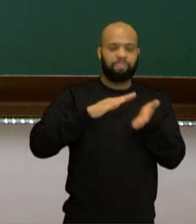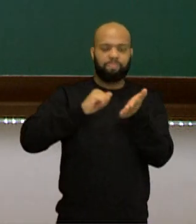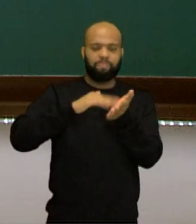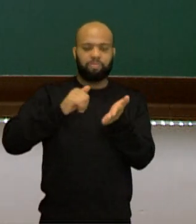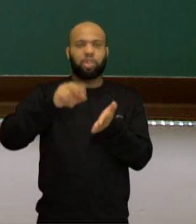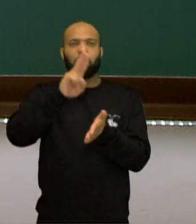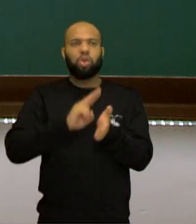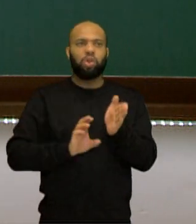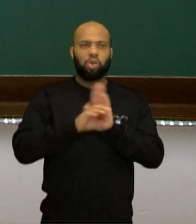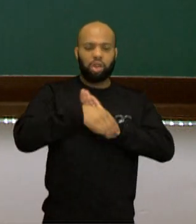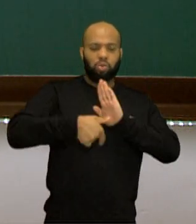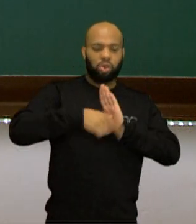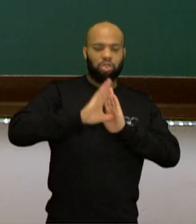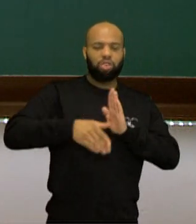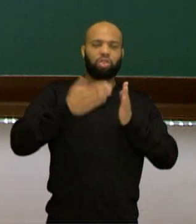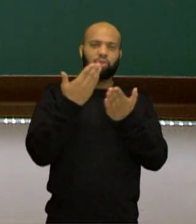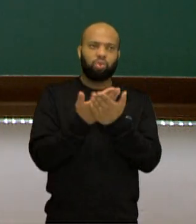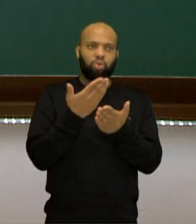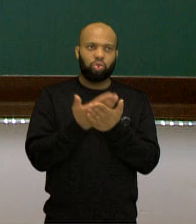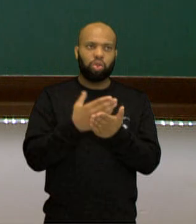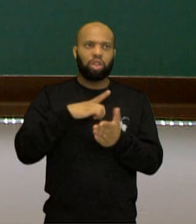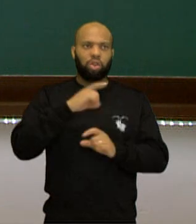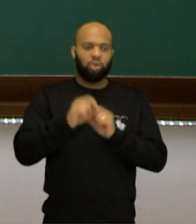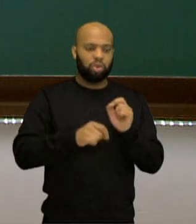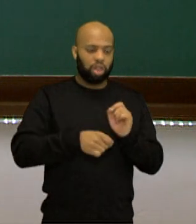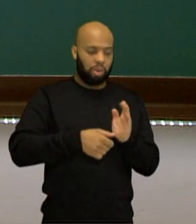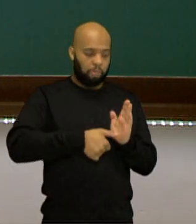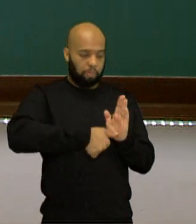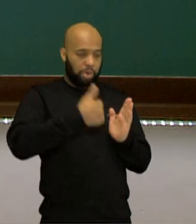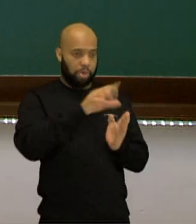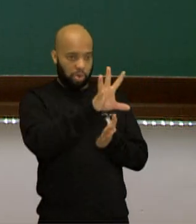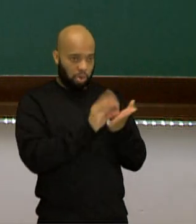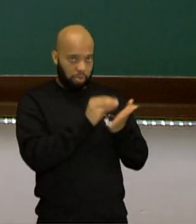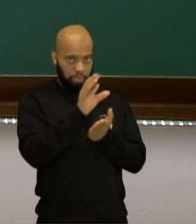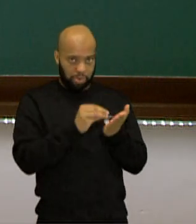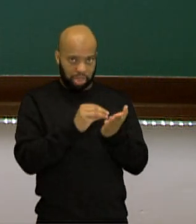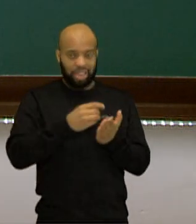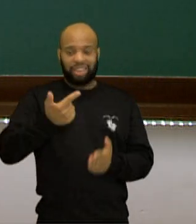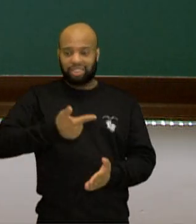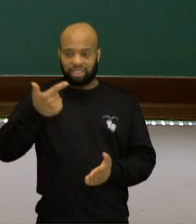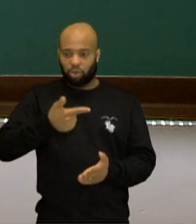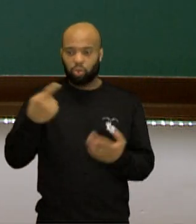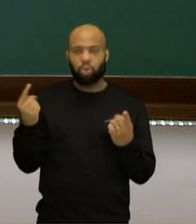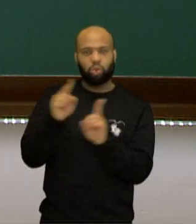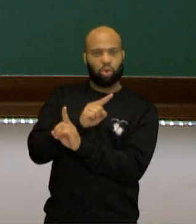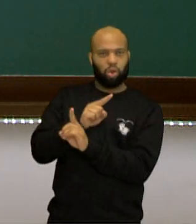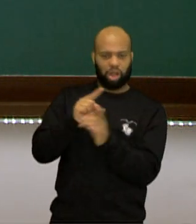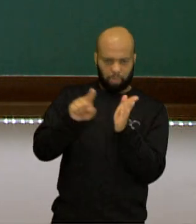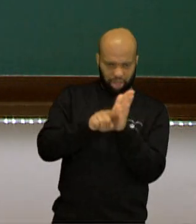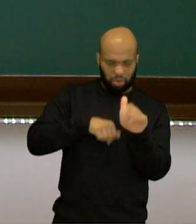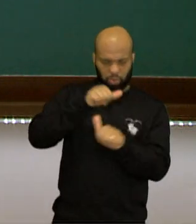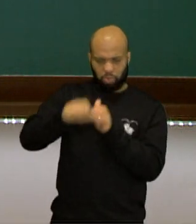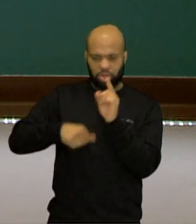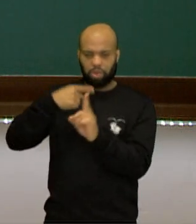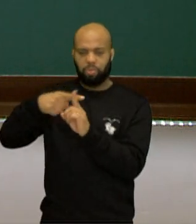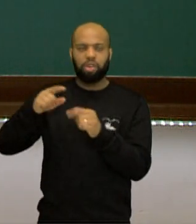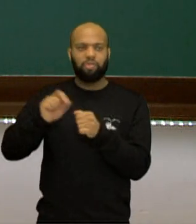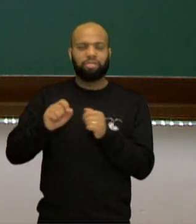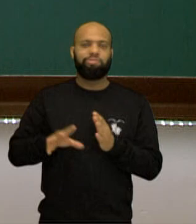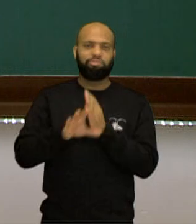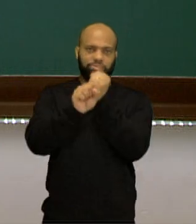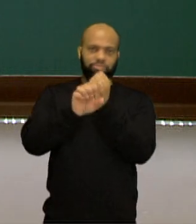aplica o conceito que a gente viu no slide anterior, repete o primeiro, inversa do segundo e aplica aqui a adição de números